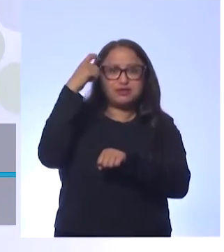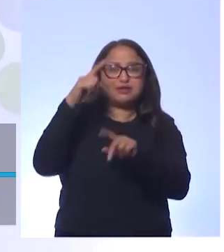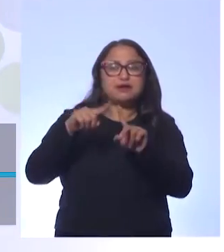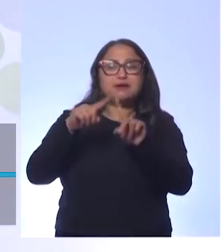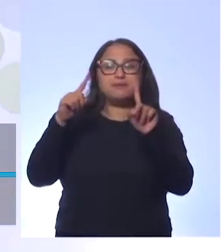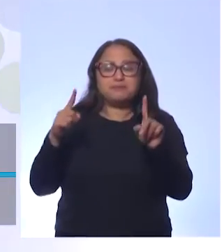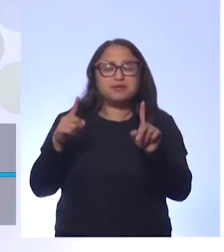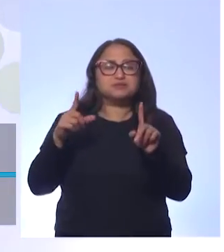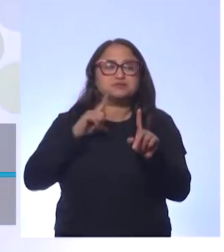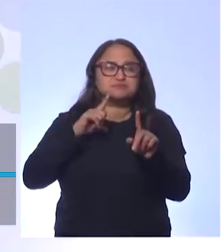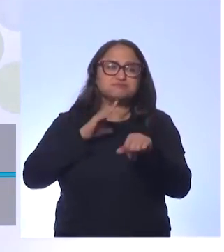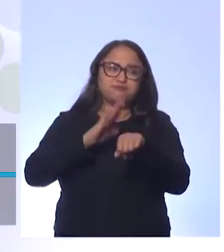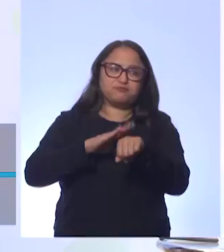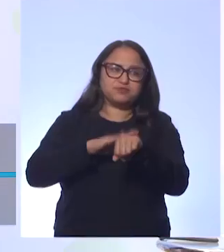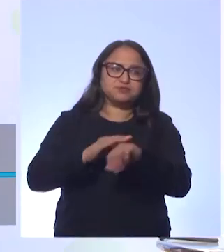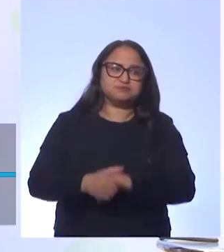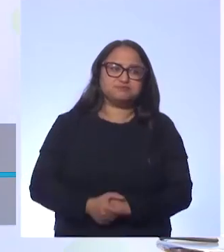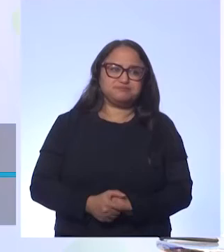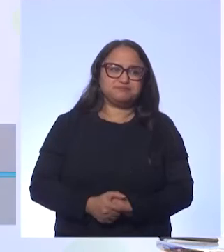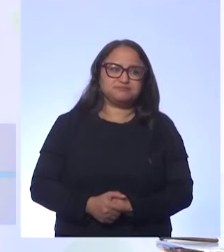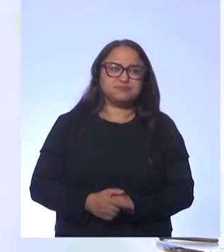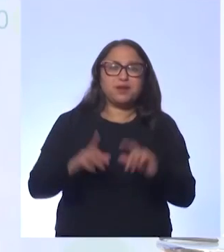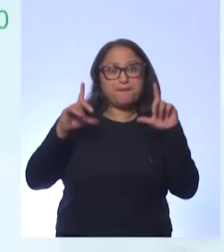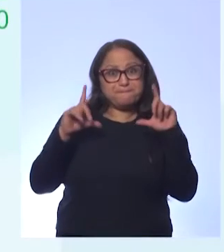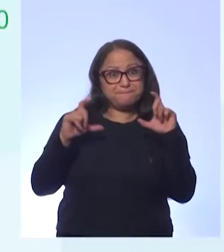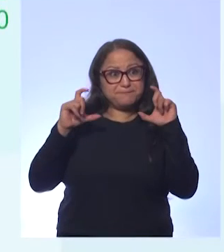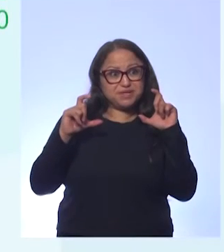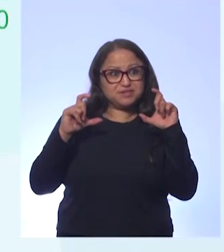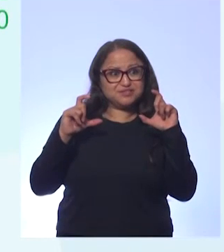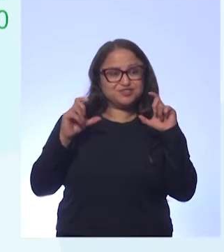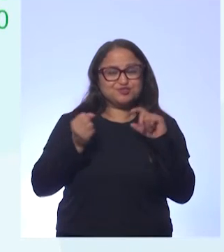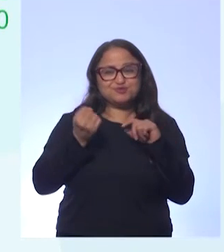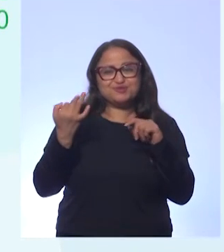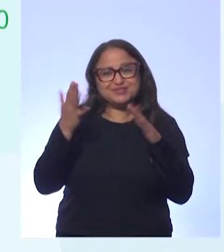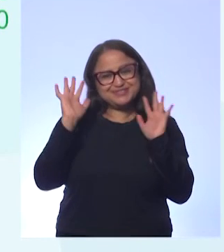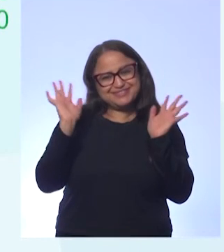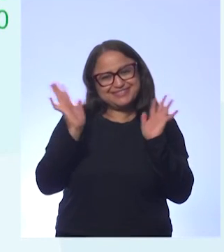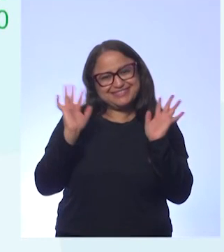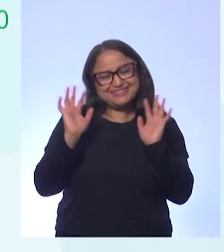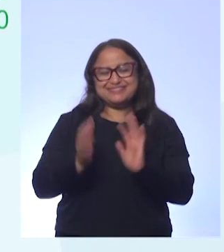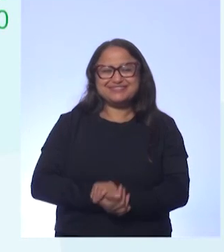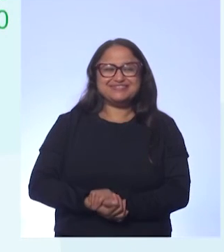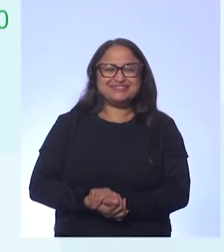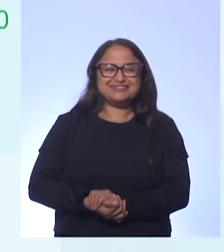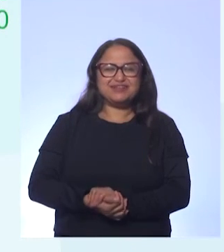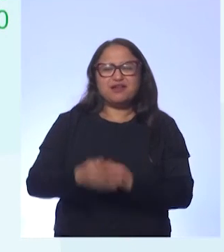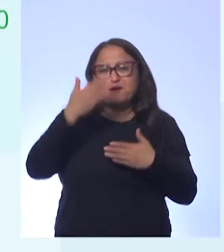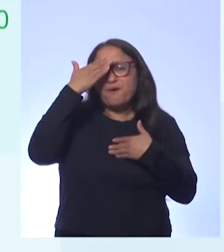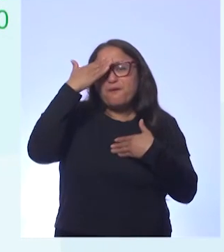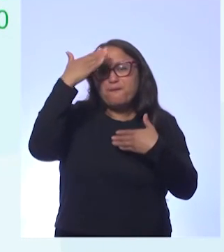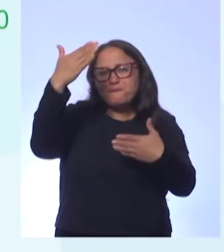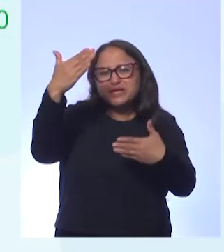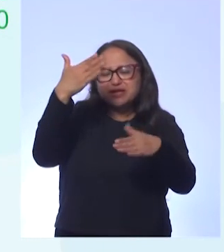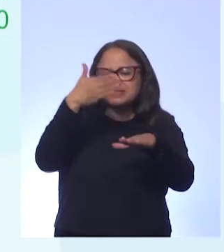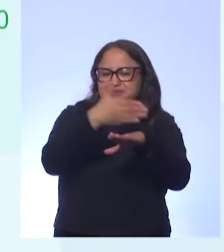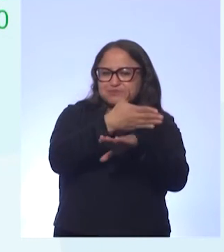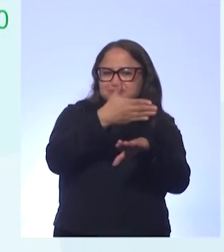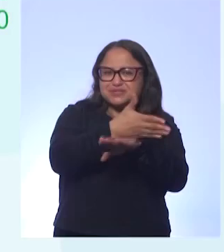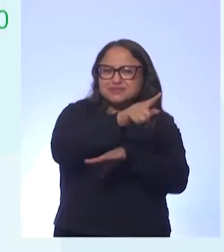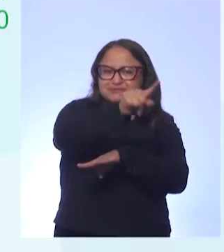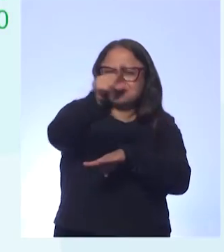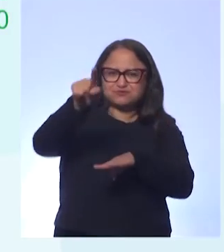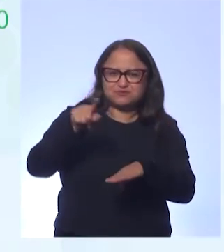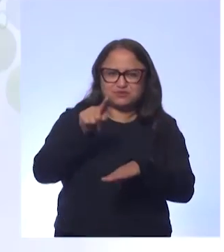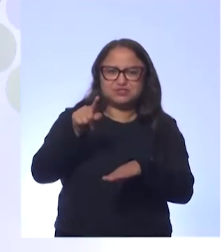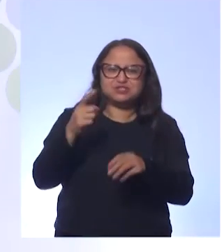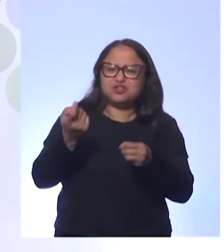muito. Vou deixar na telinha para vocês tirarem um print enquanto eu me despeço de vocês. Eu agradeço pelo encontro da gente aqui